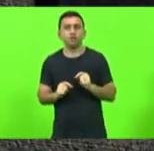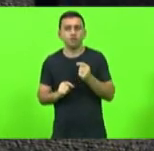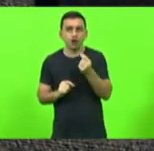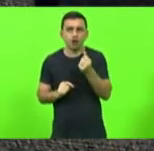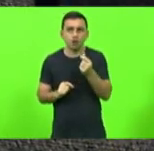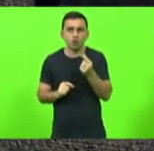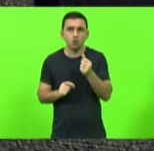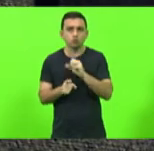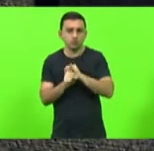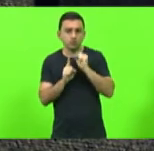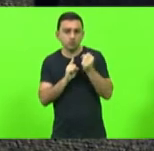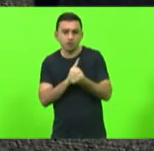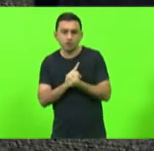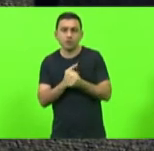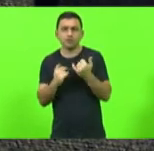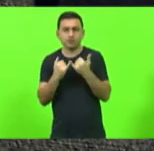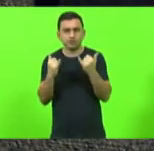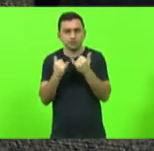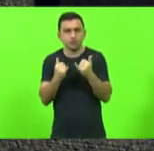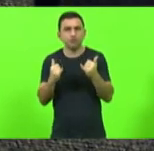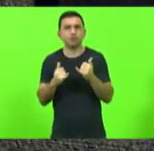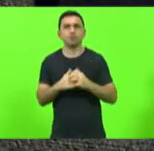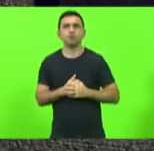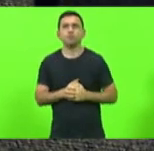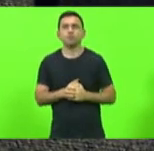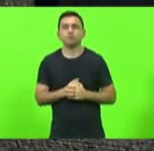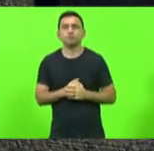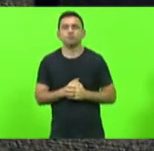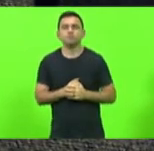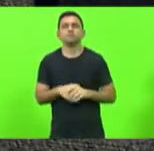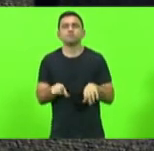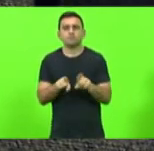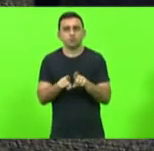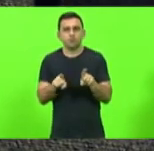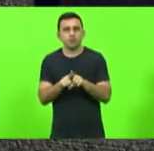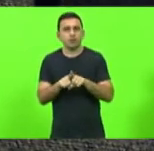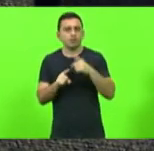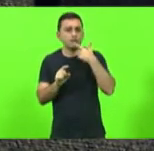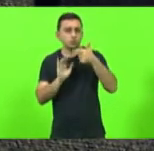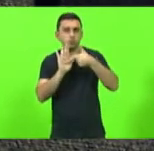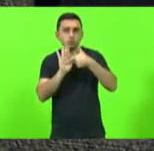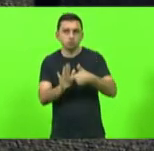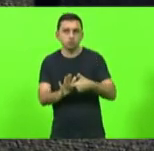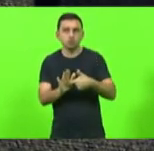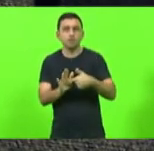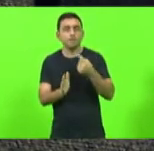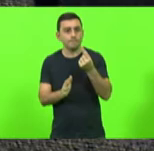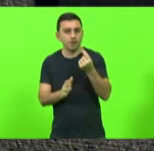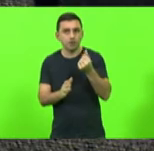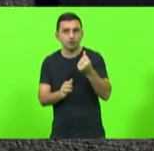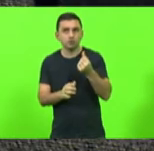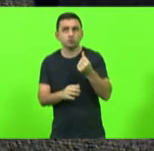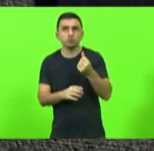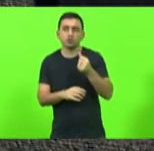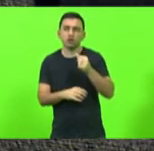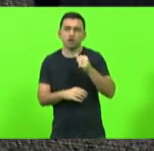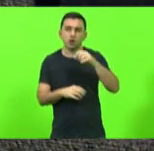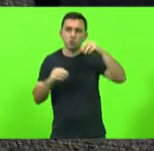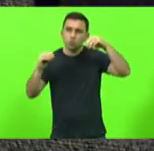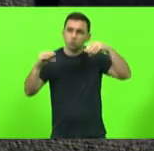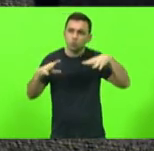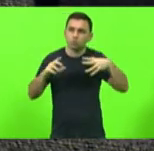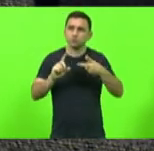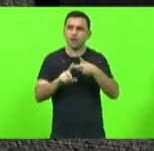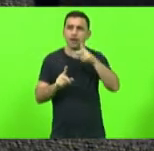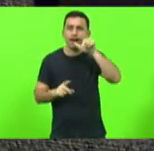gente precisa continuar vigilante. E também pela denúncia de que o preço da luz, da água, do gás,